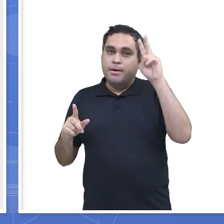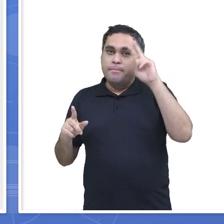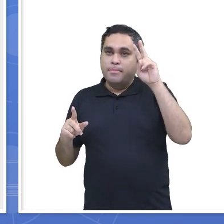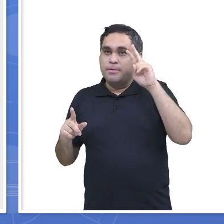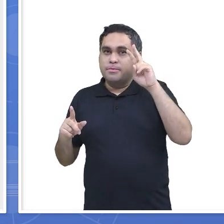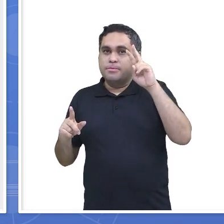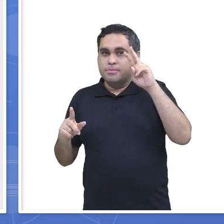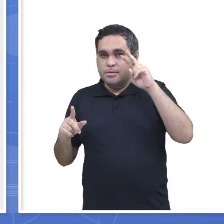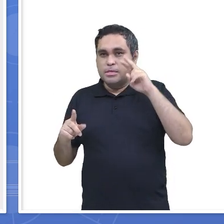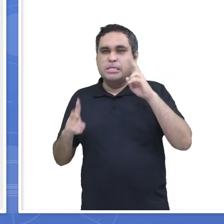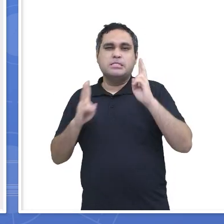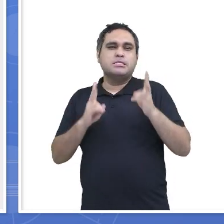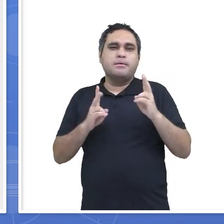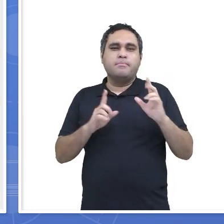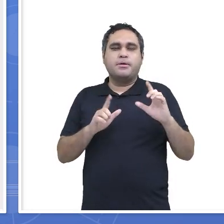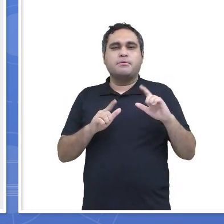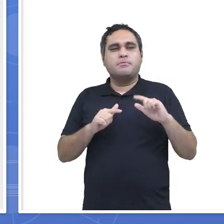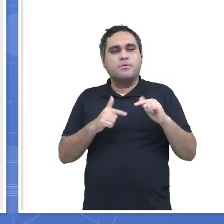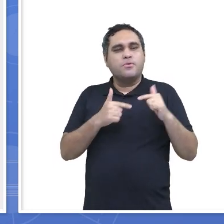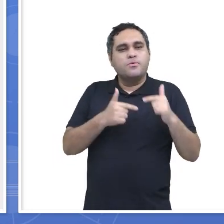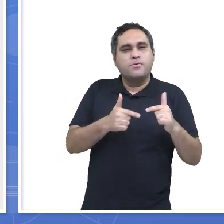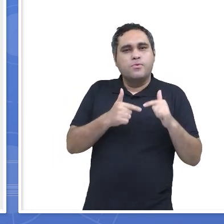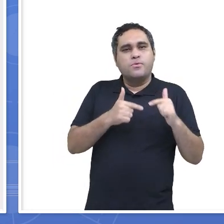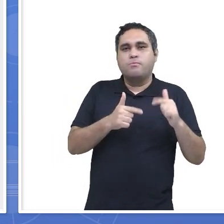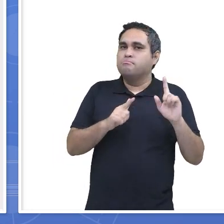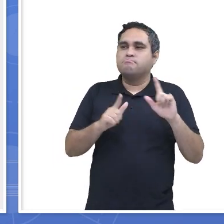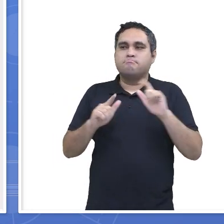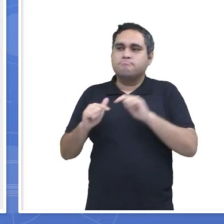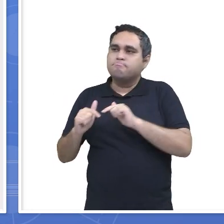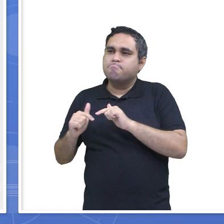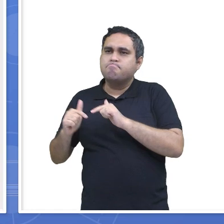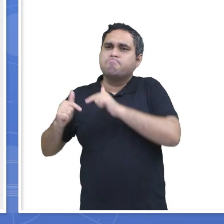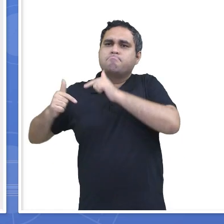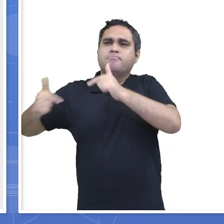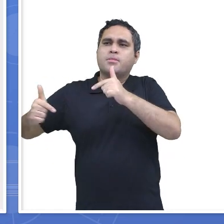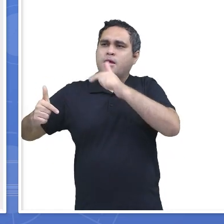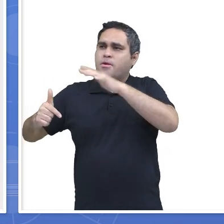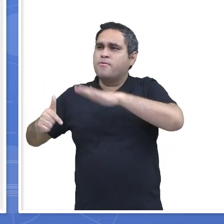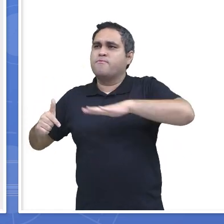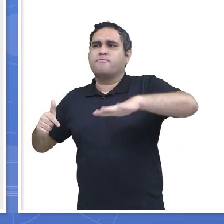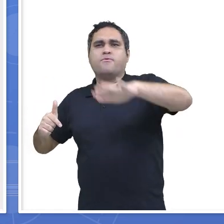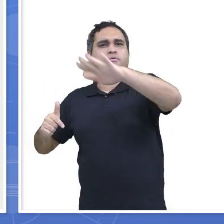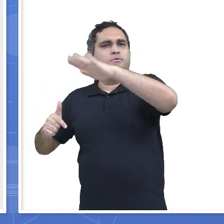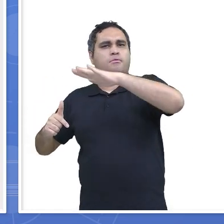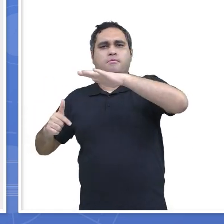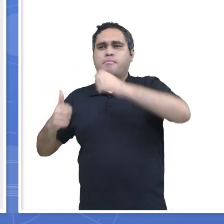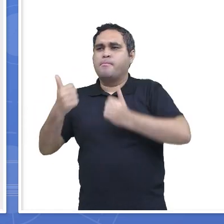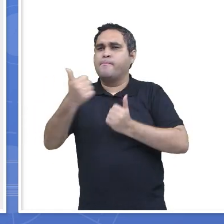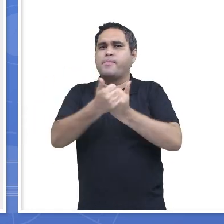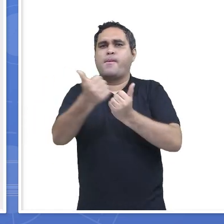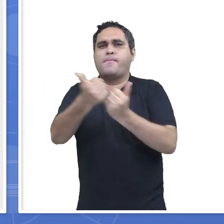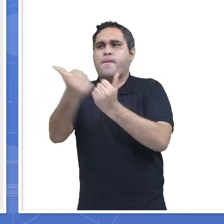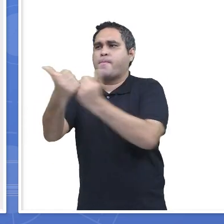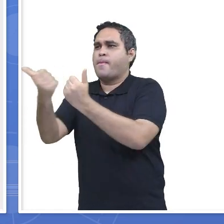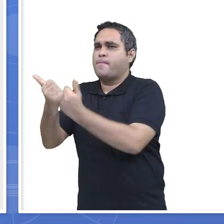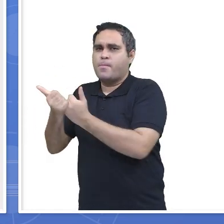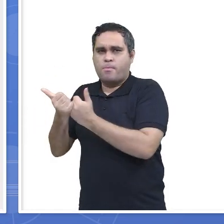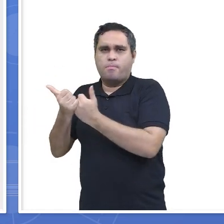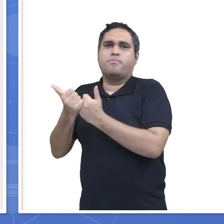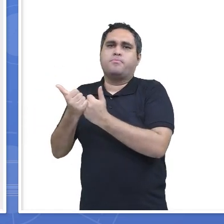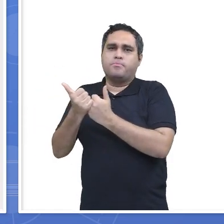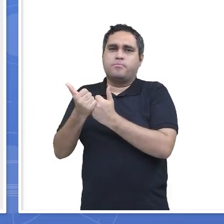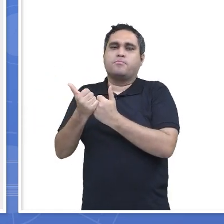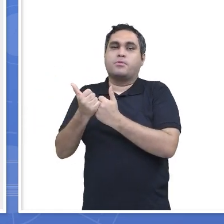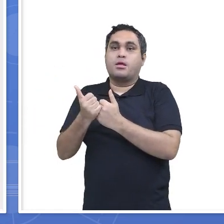ultrapassam, vão além, buscam outros, né, outras causas, e esses movimentos, eles se juntam